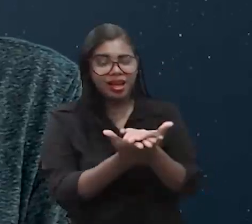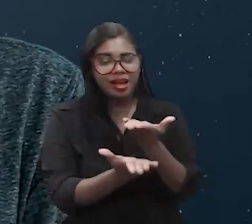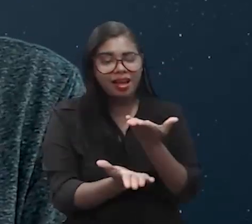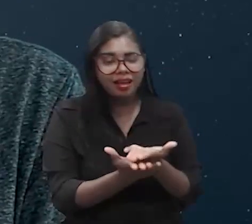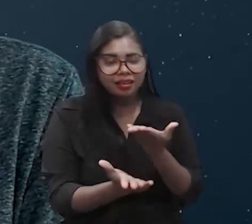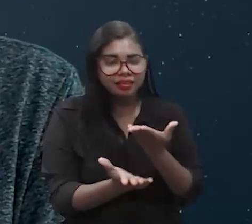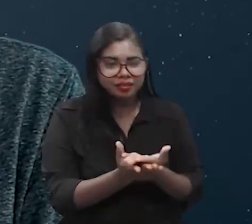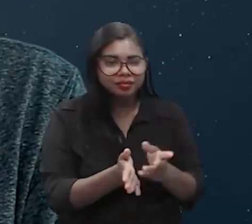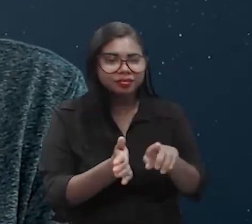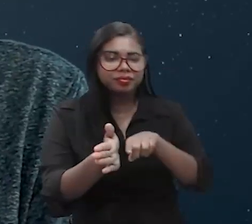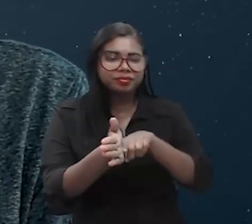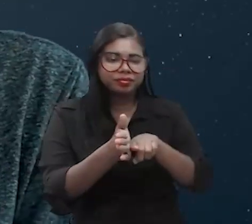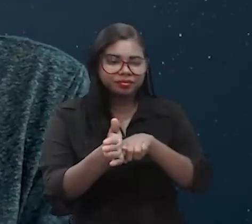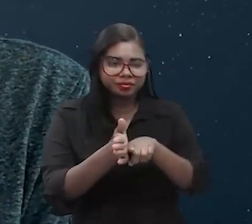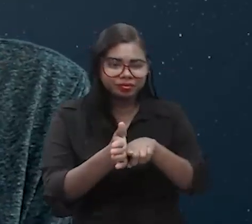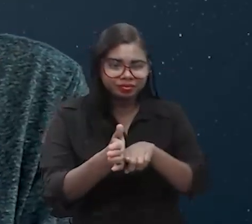a